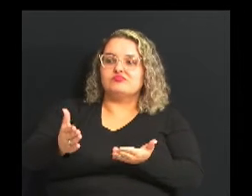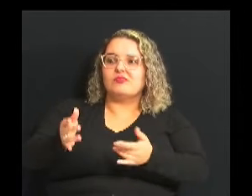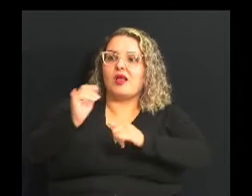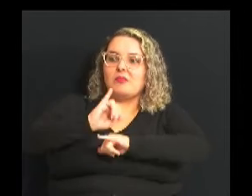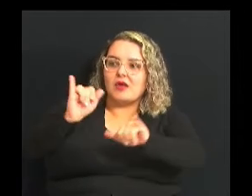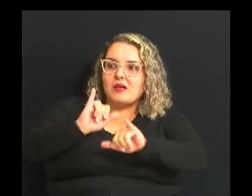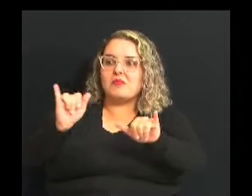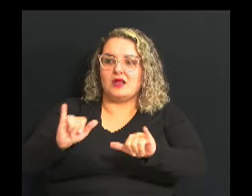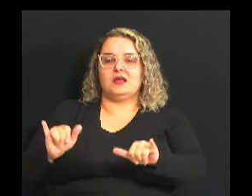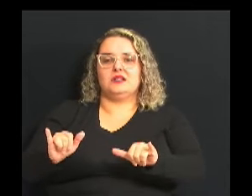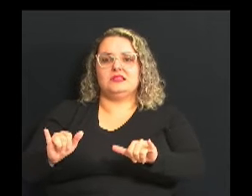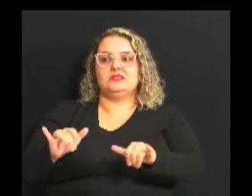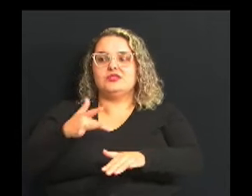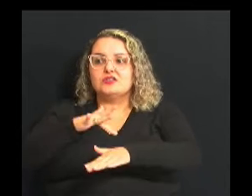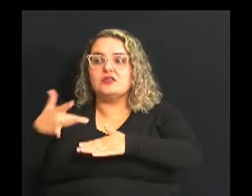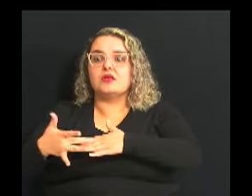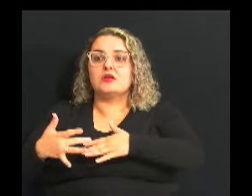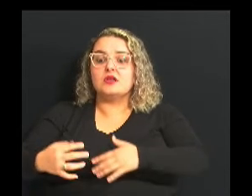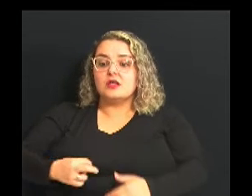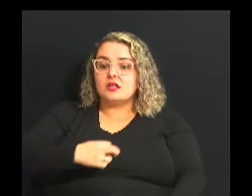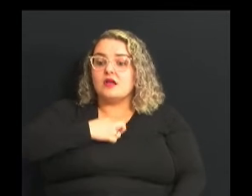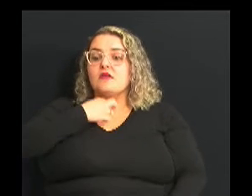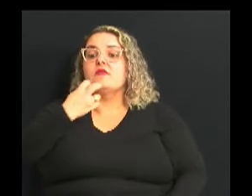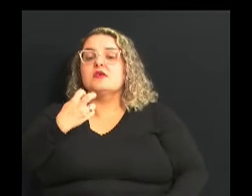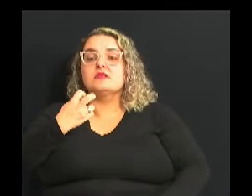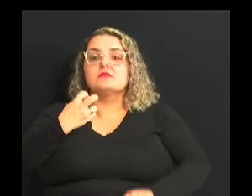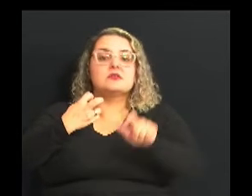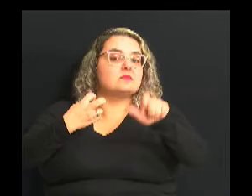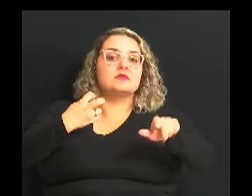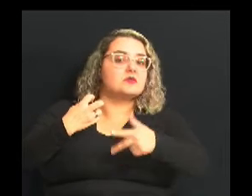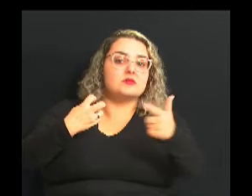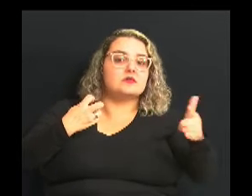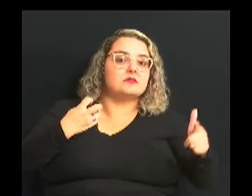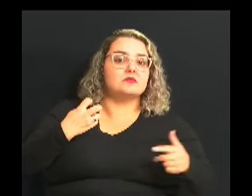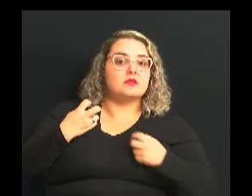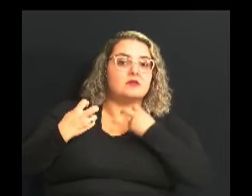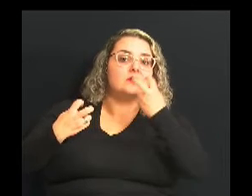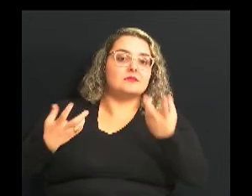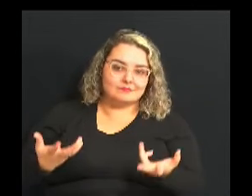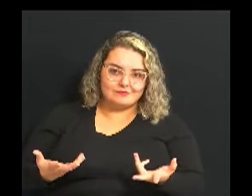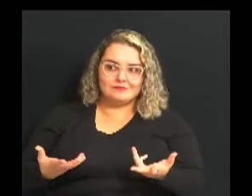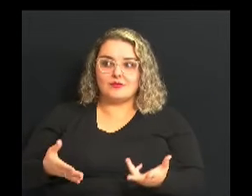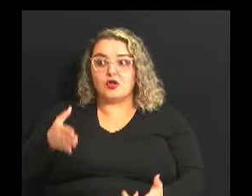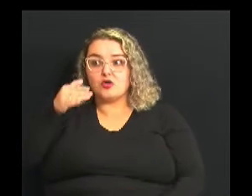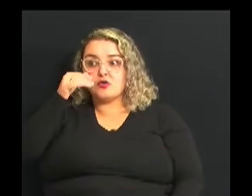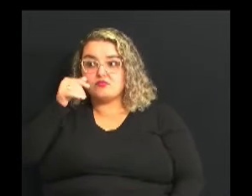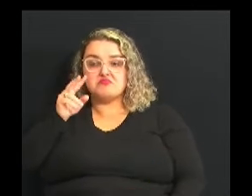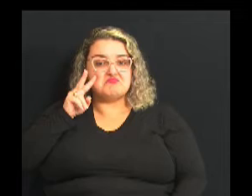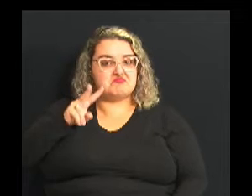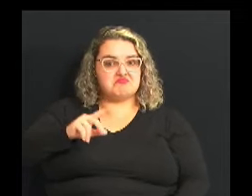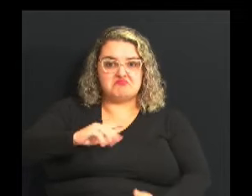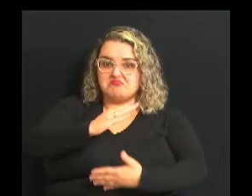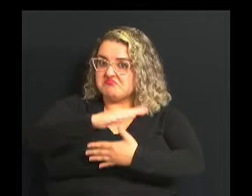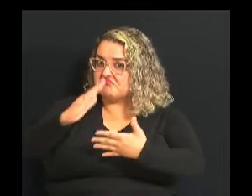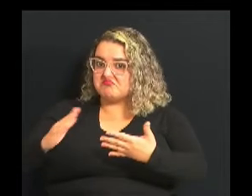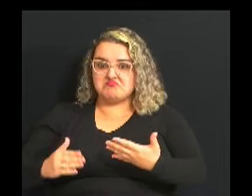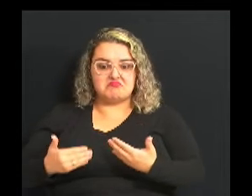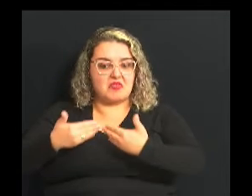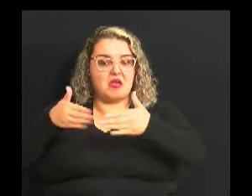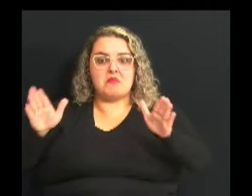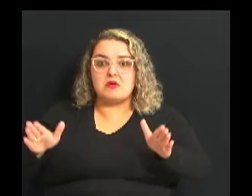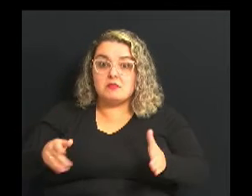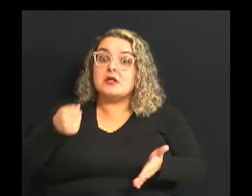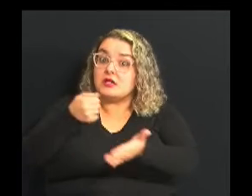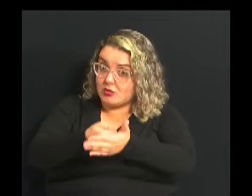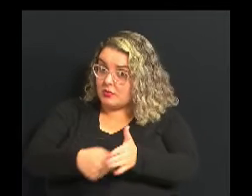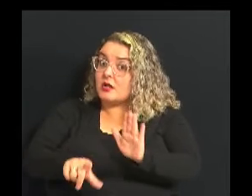massa mostra e dar voz para quem não tem, né? Curiosamente, você raramente vê Libras na TV aberta comercial, mas é obrigatório por